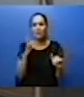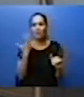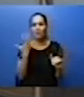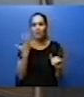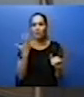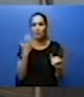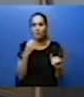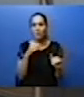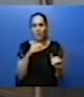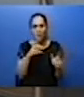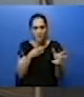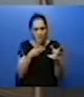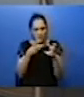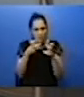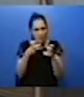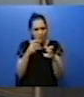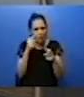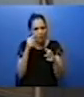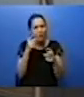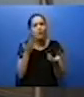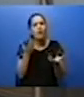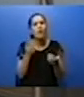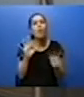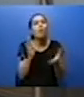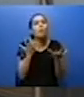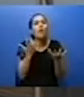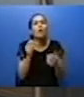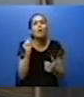hum será que vocês perceberam que aconteceu